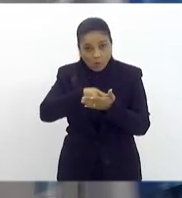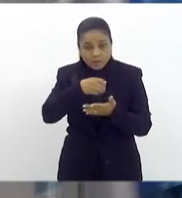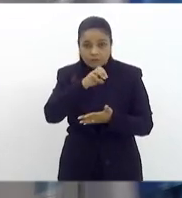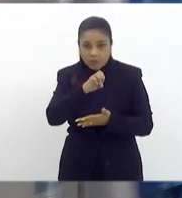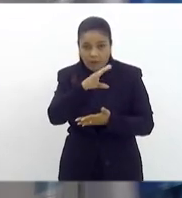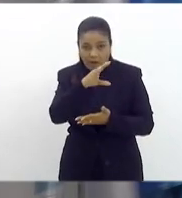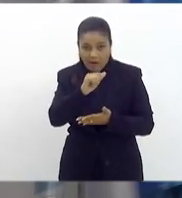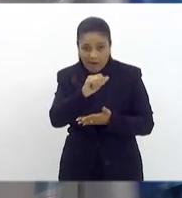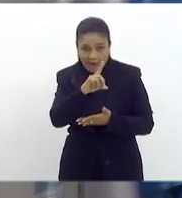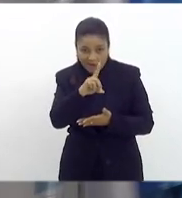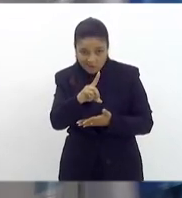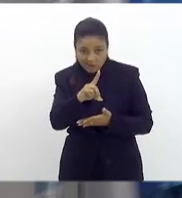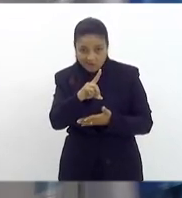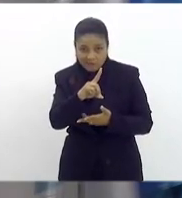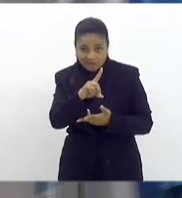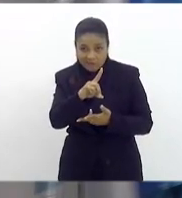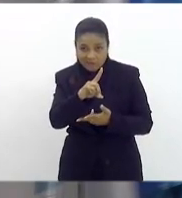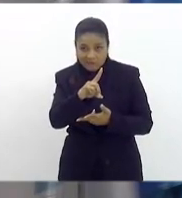ECAD. Para o artista.